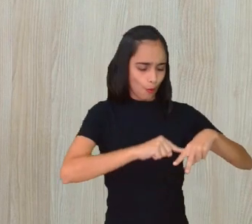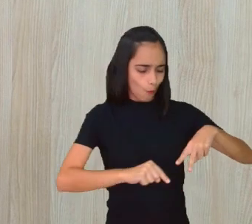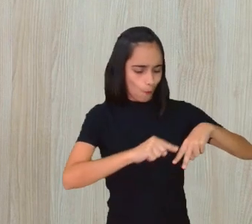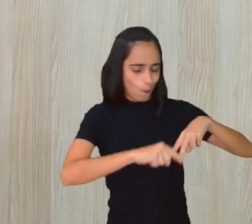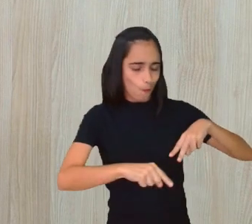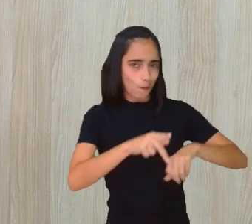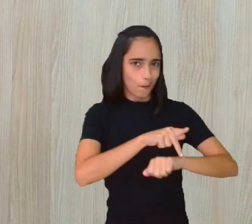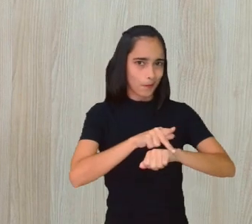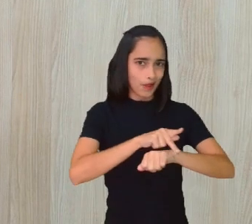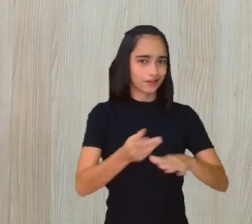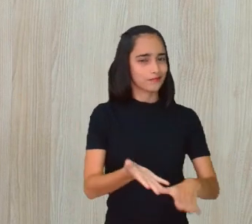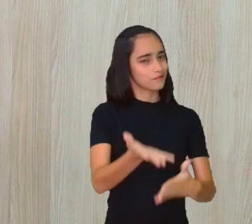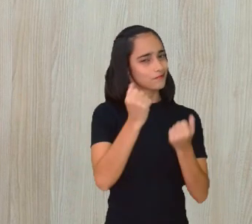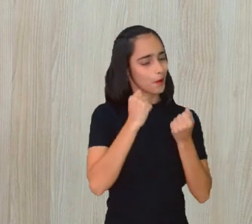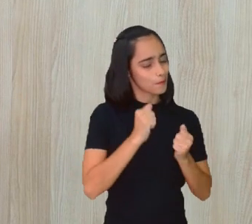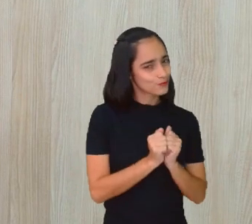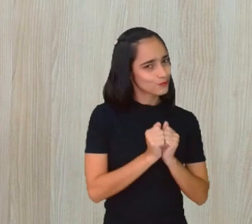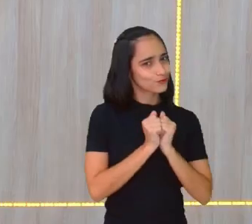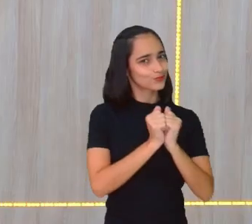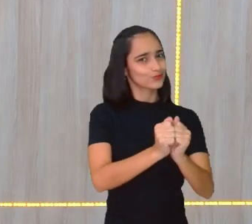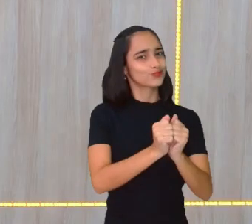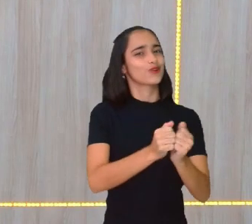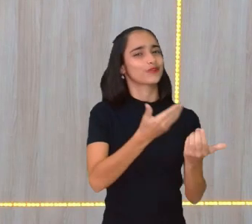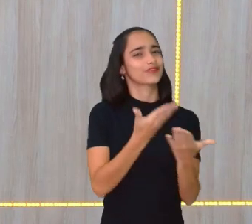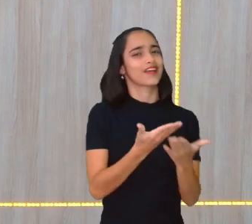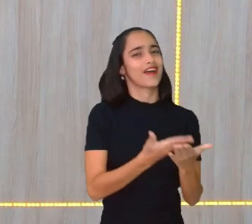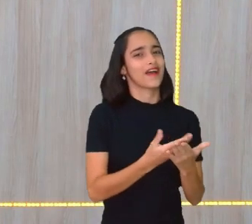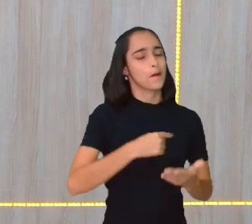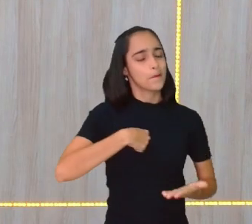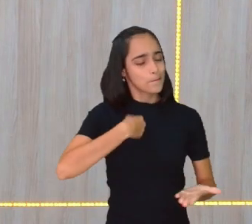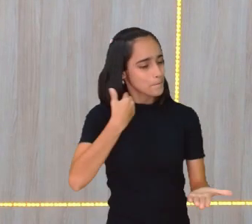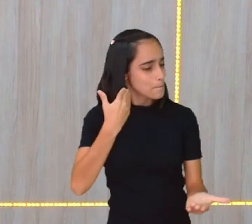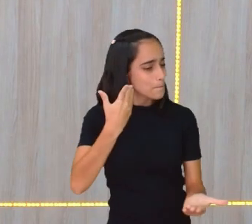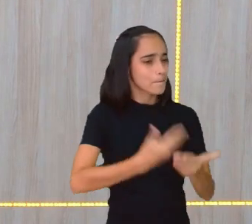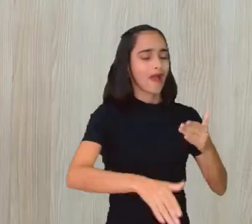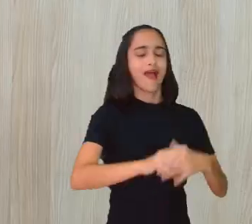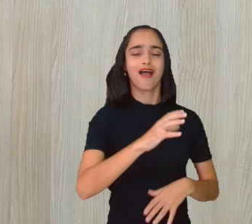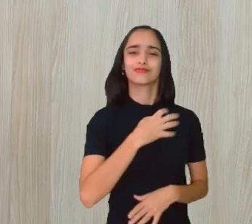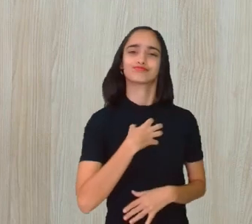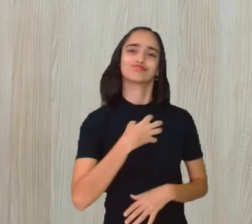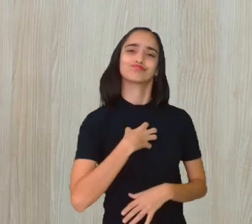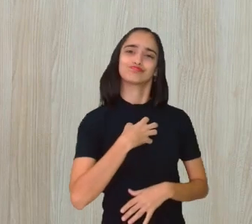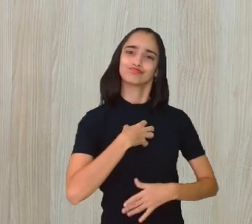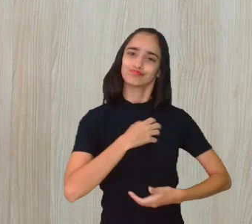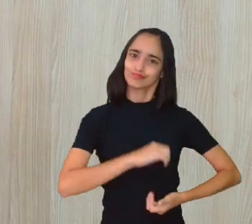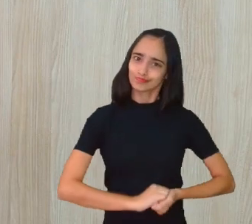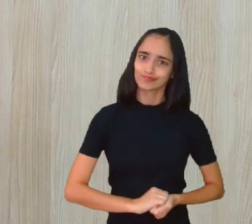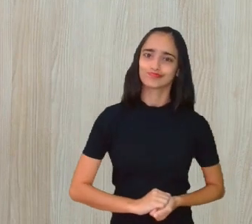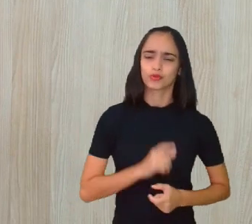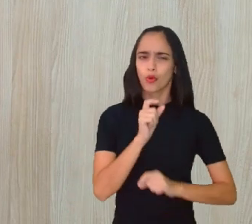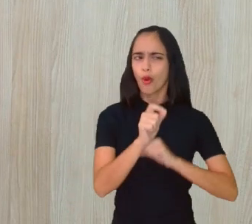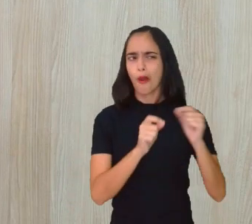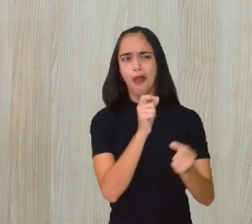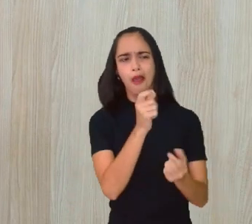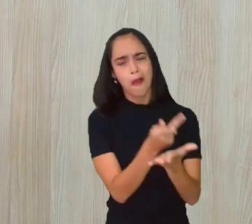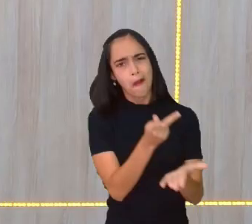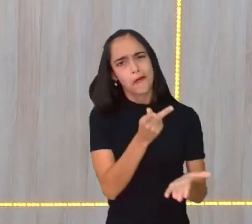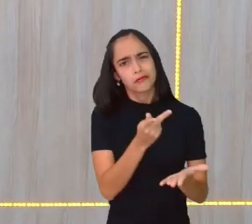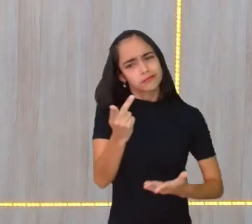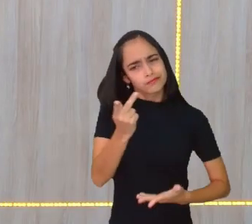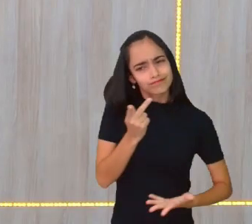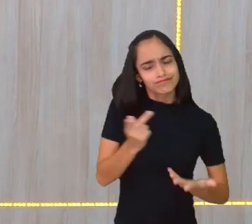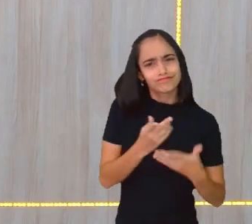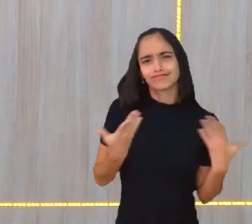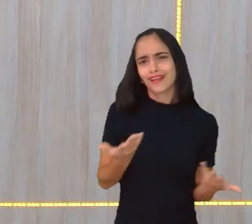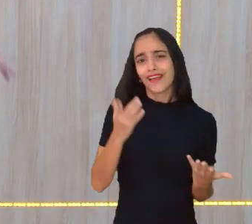nessa aula com a professora professora Vivi. Jeito, né, professora Adriana? Não é, professora Vivi. O que é que está acontecendo conosco? Sei não, professora, é